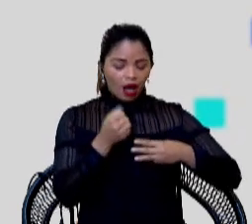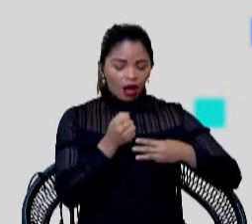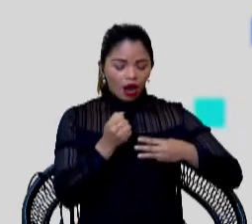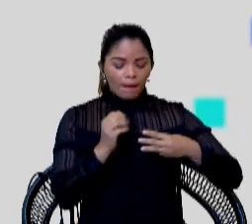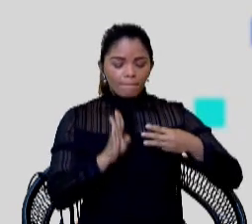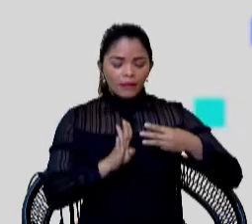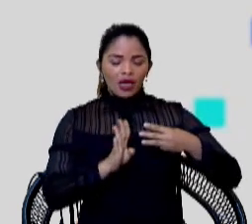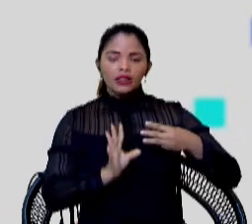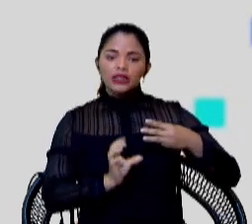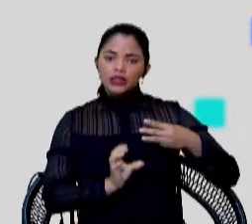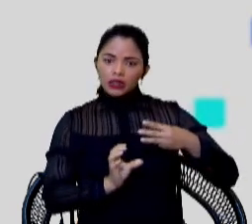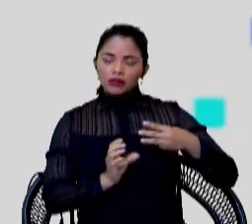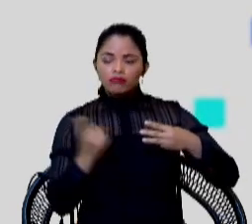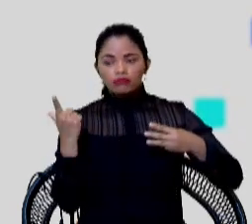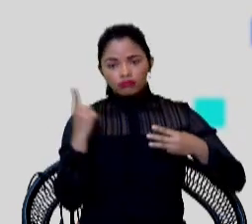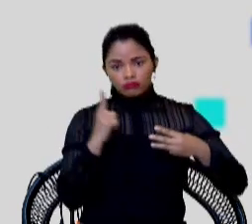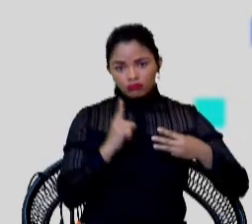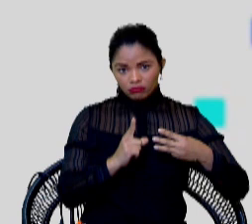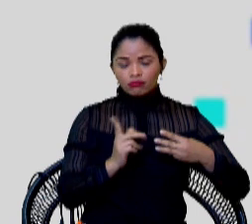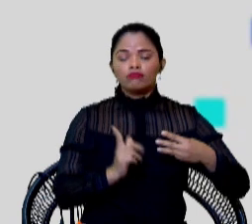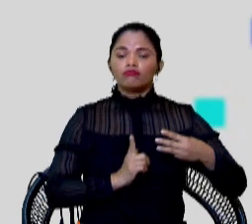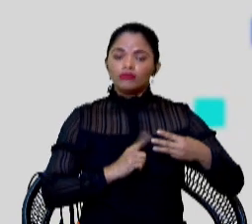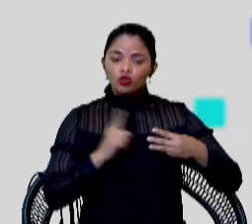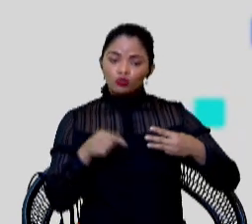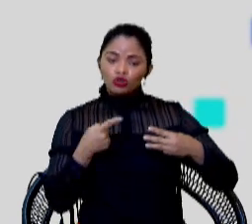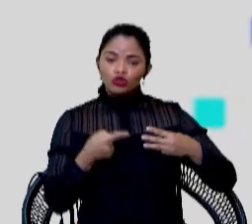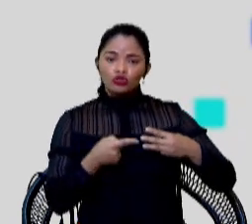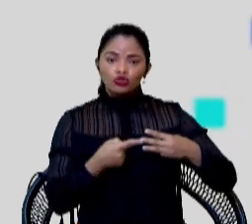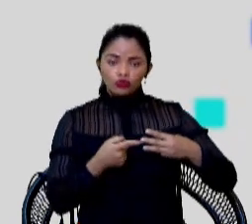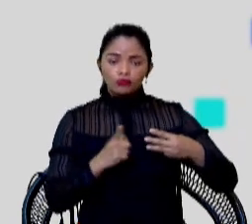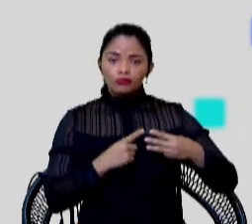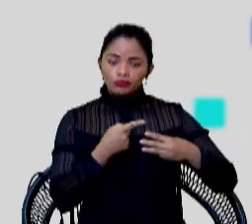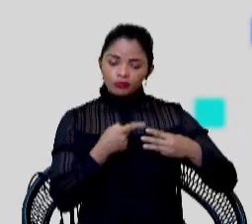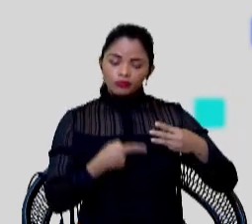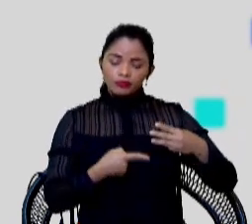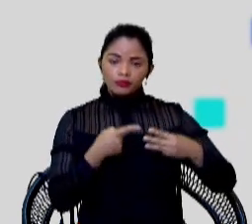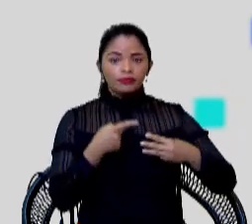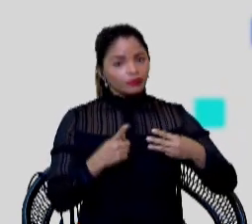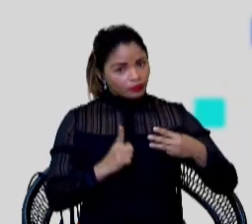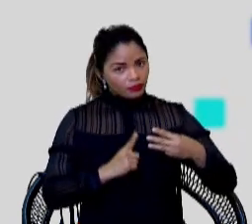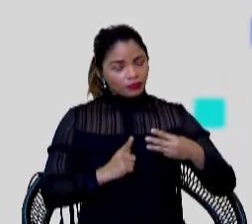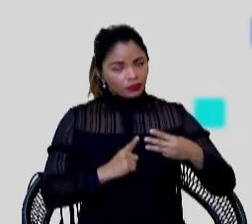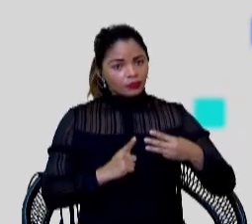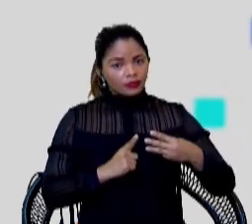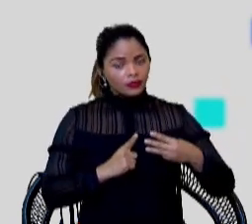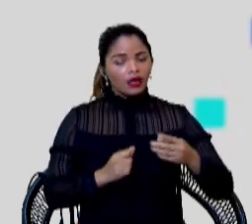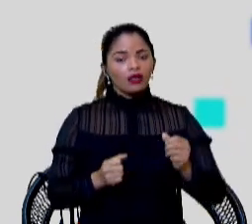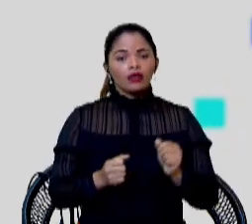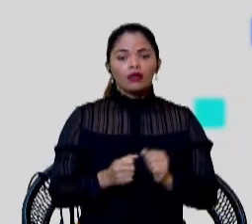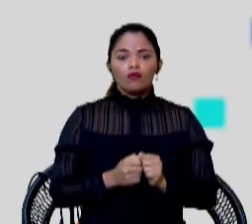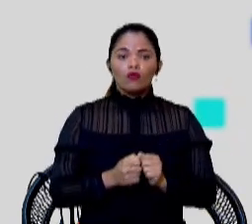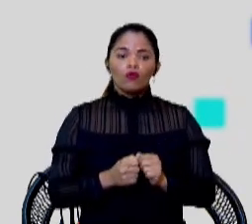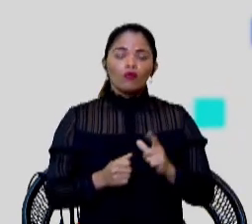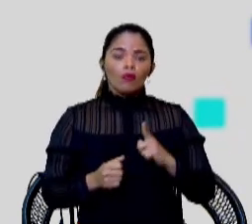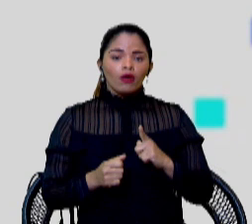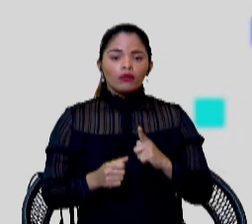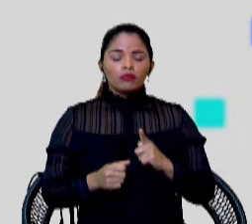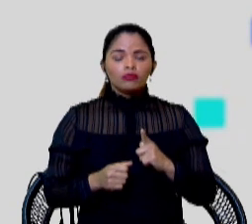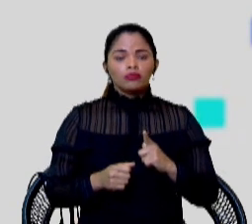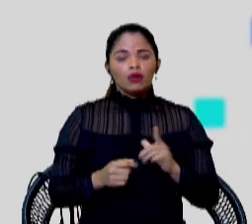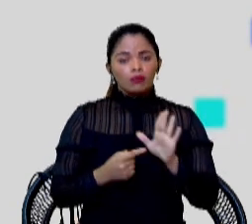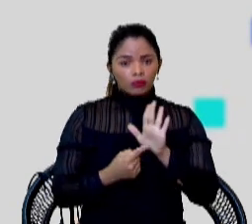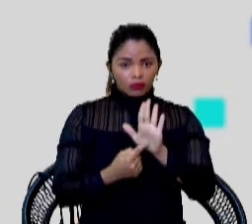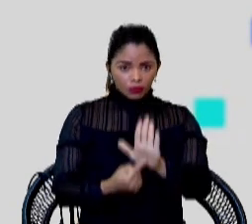quero alcançar, né? Então, imaginem, eu tenho meu objetivo ao alcance e eu tenho o meu objetivo mais secundário,